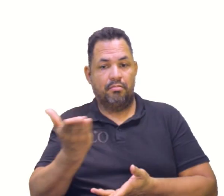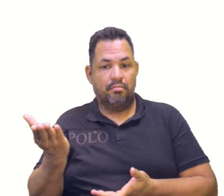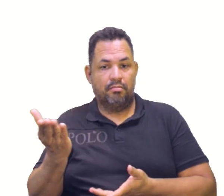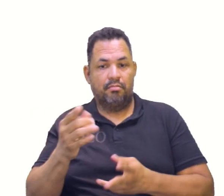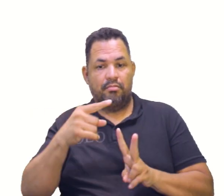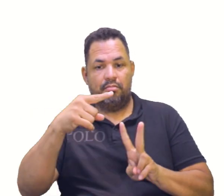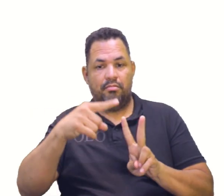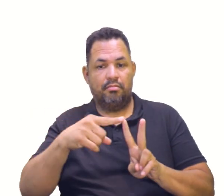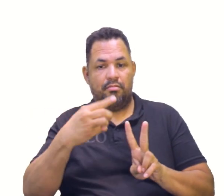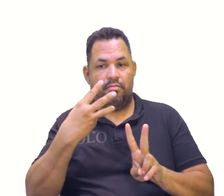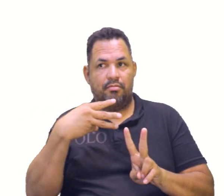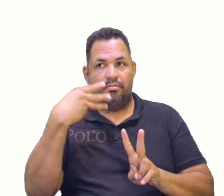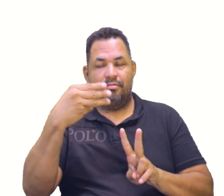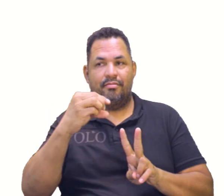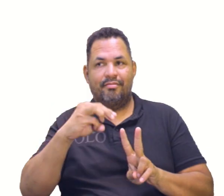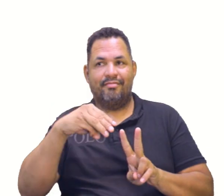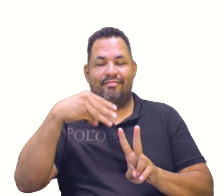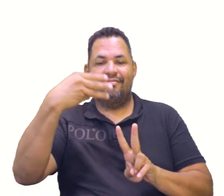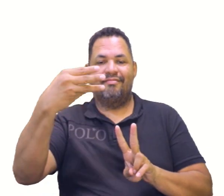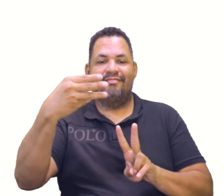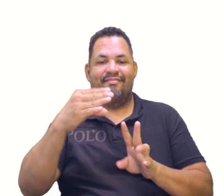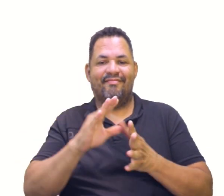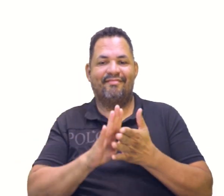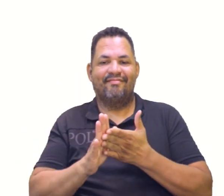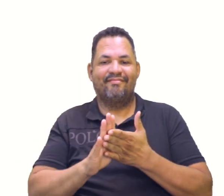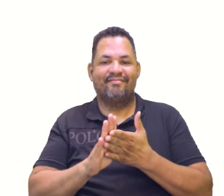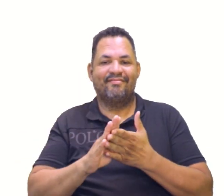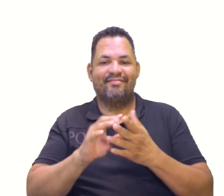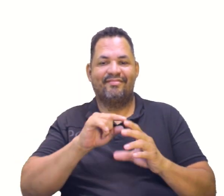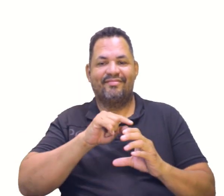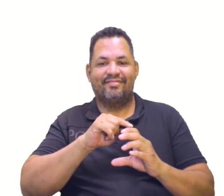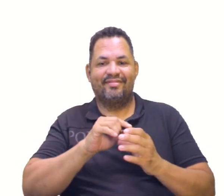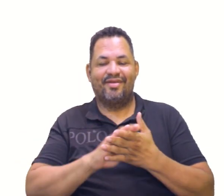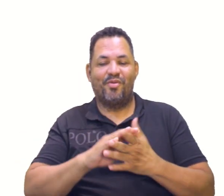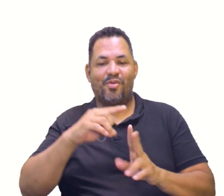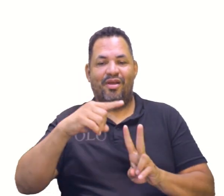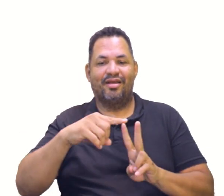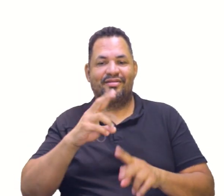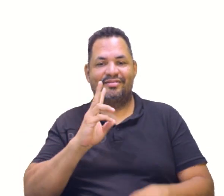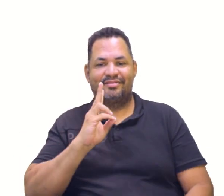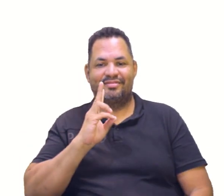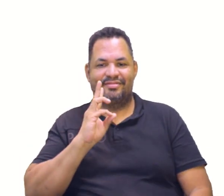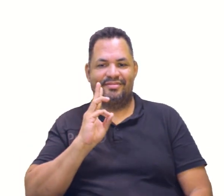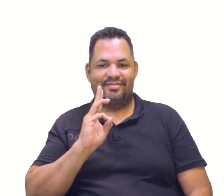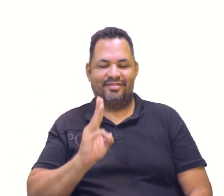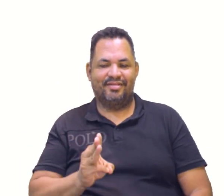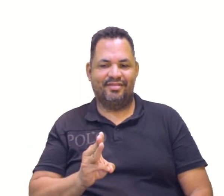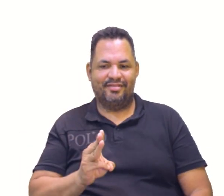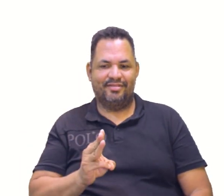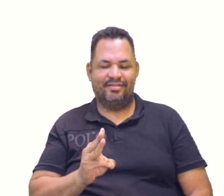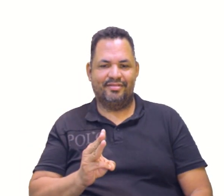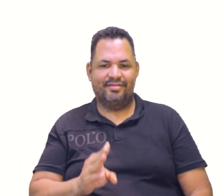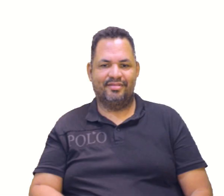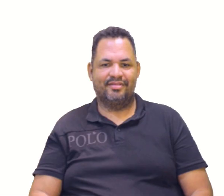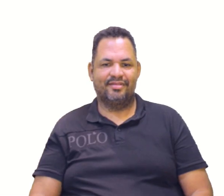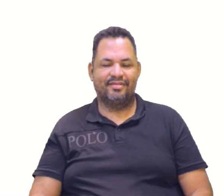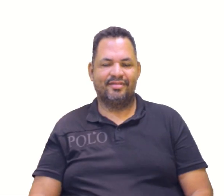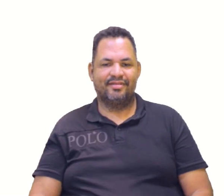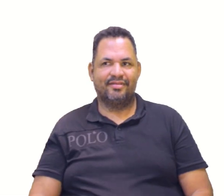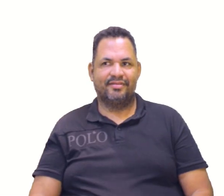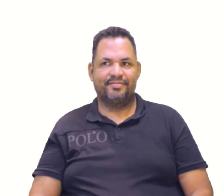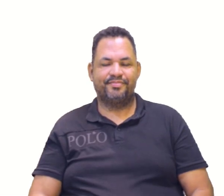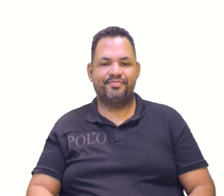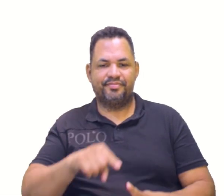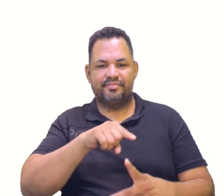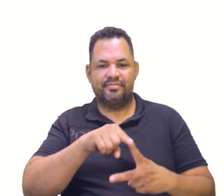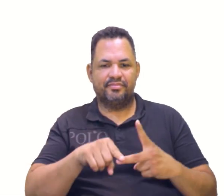Raiz de 3 sobre 3. 1 raiz de 3. Então, o nosso coeficiente angular com 45 graus